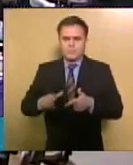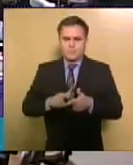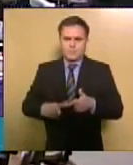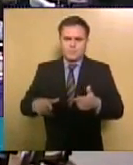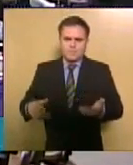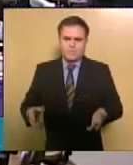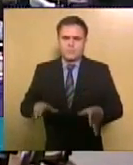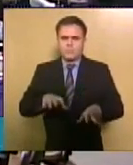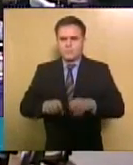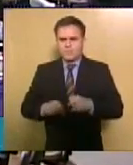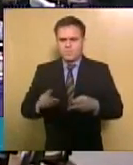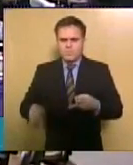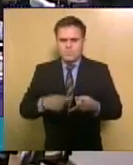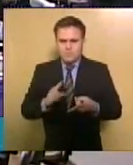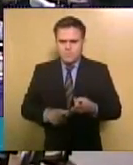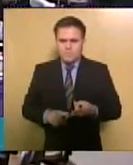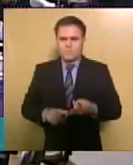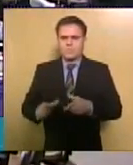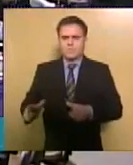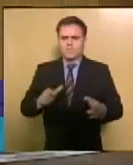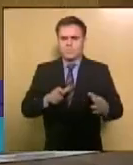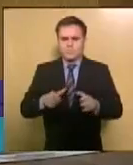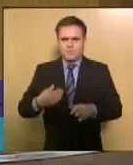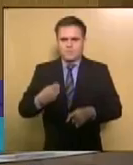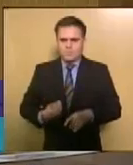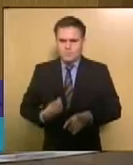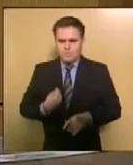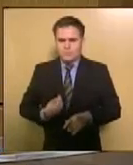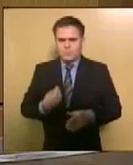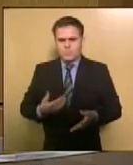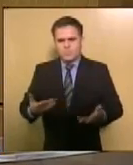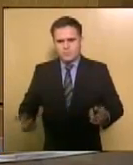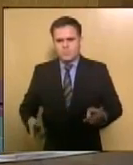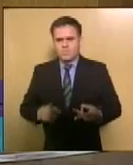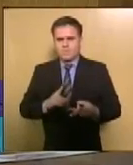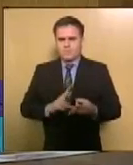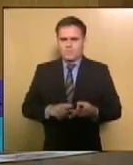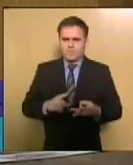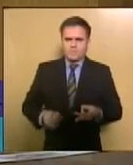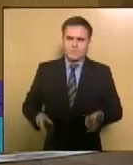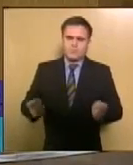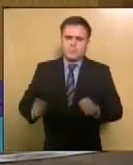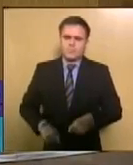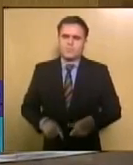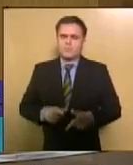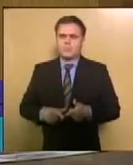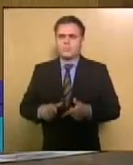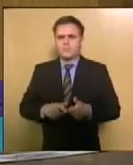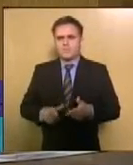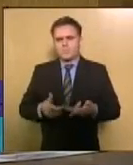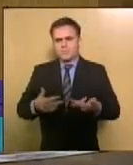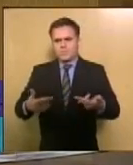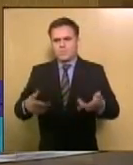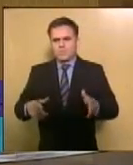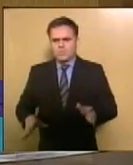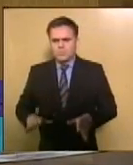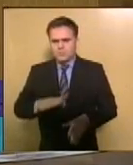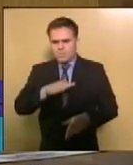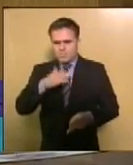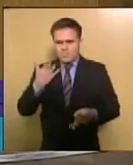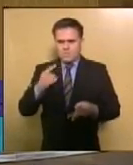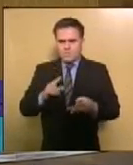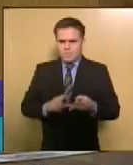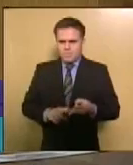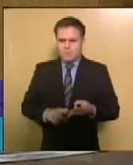escolaridade eh locais territórios de residência então existem S on de assentamentos precários eh mortes por agressão